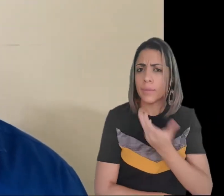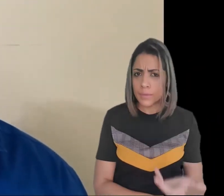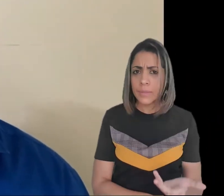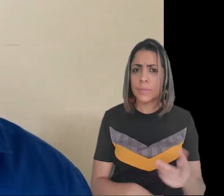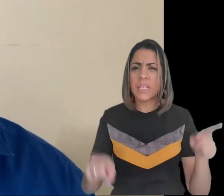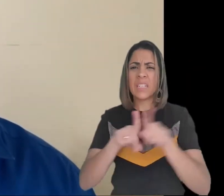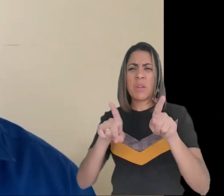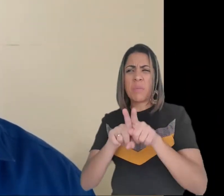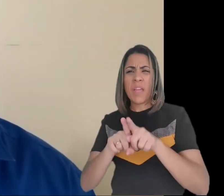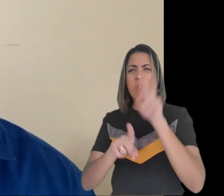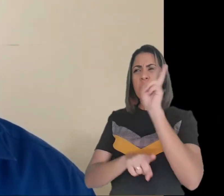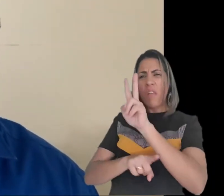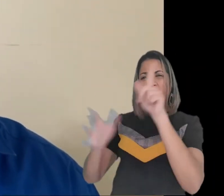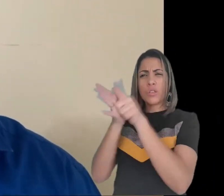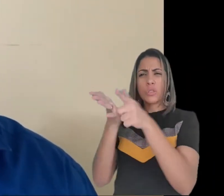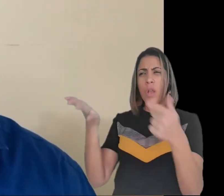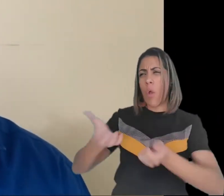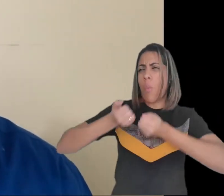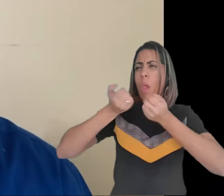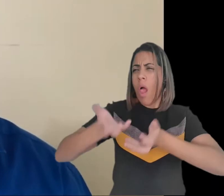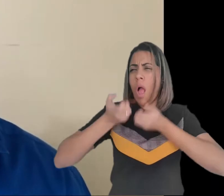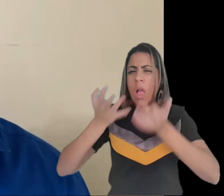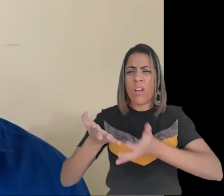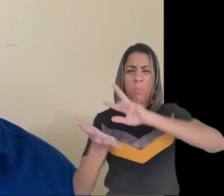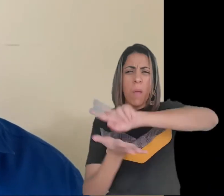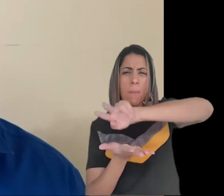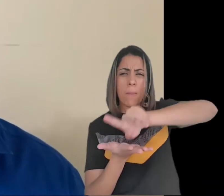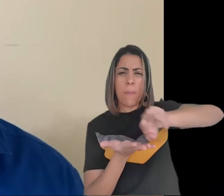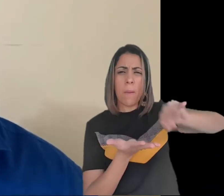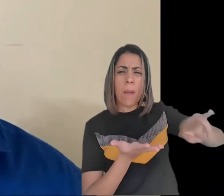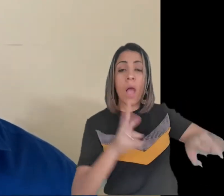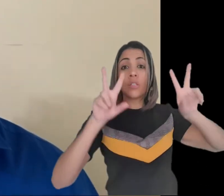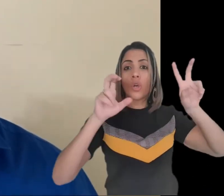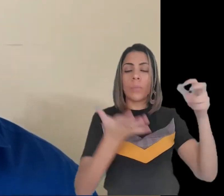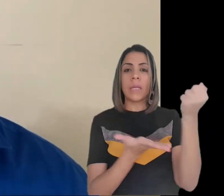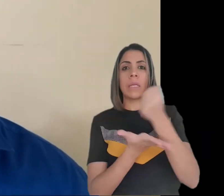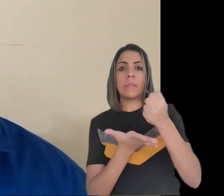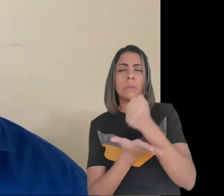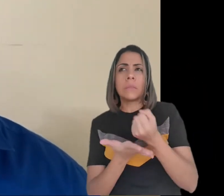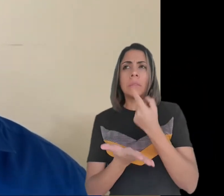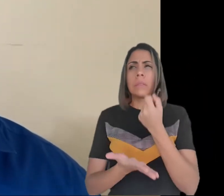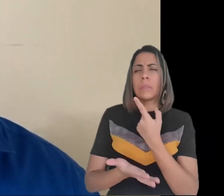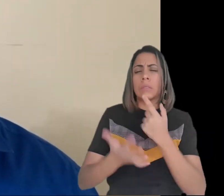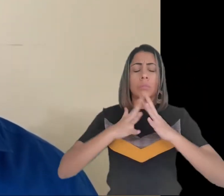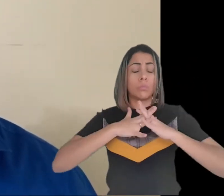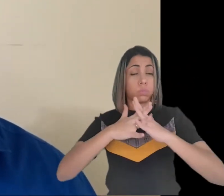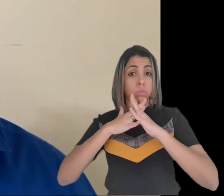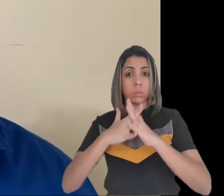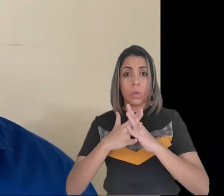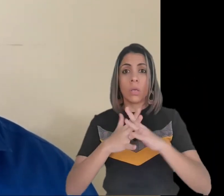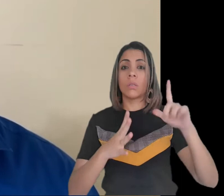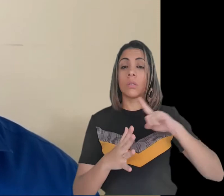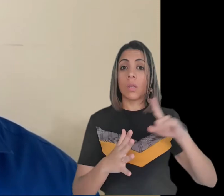nas informações contraditórias sobre a eficácia de medicamentos. Há um clima de muita